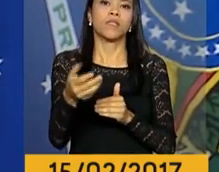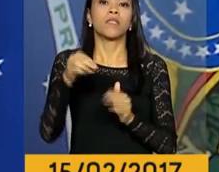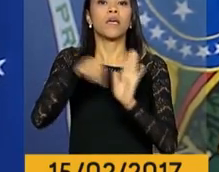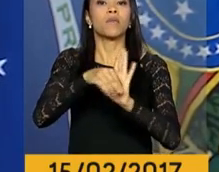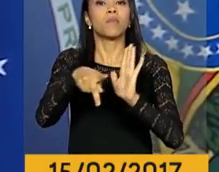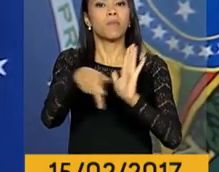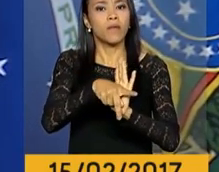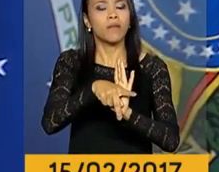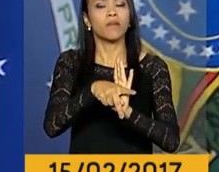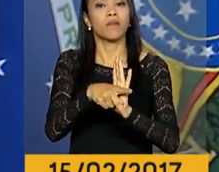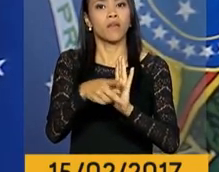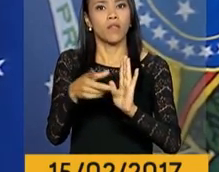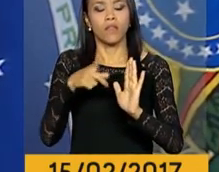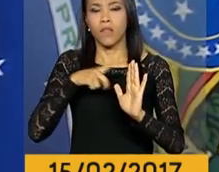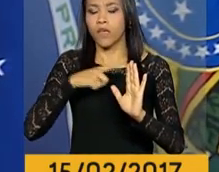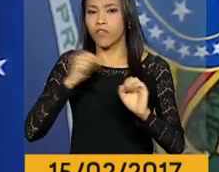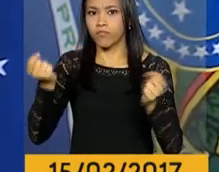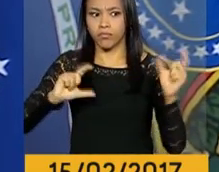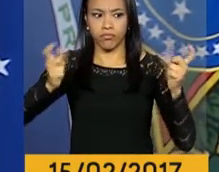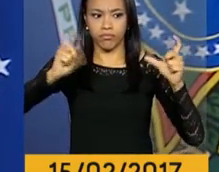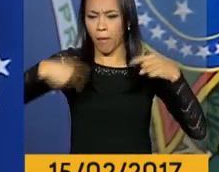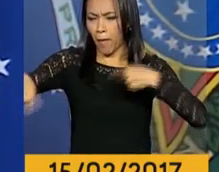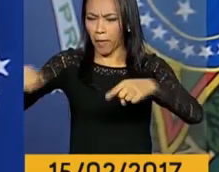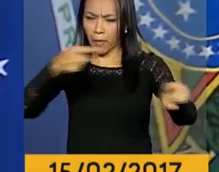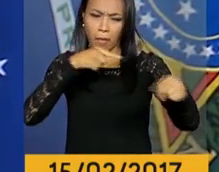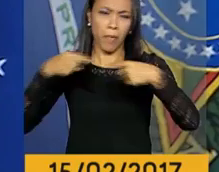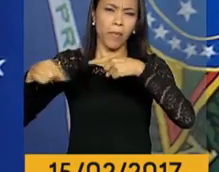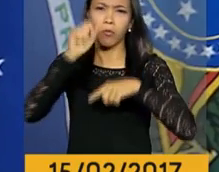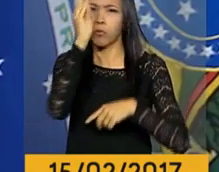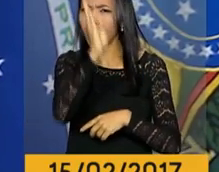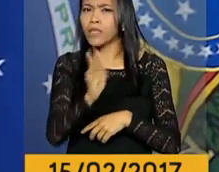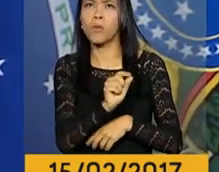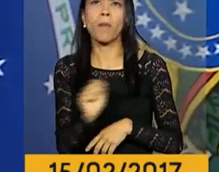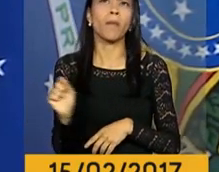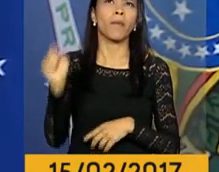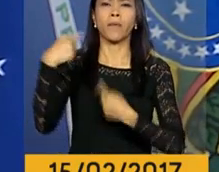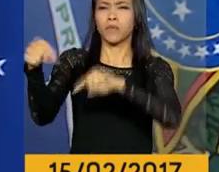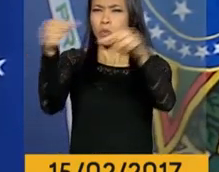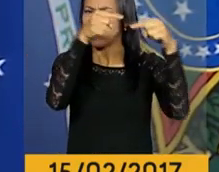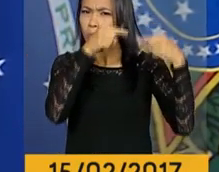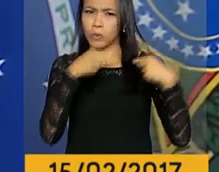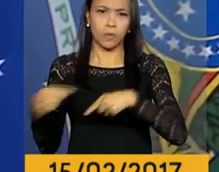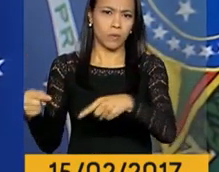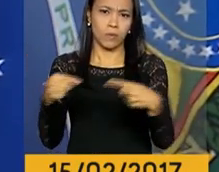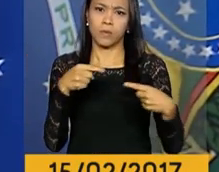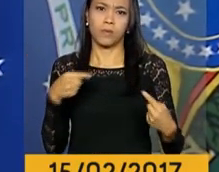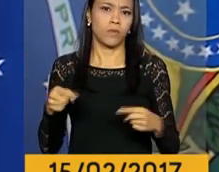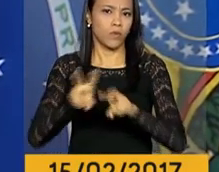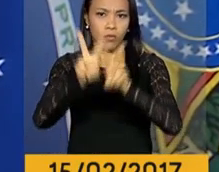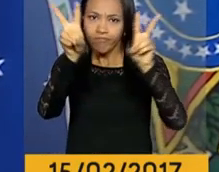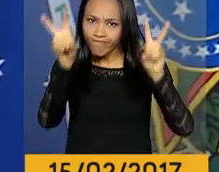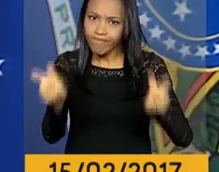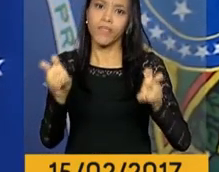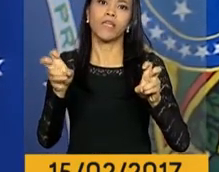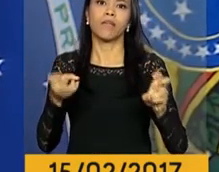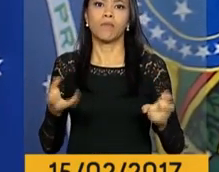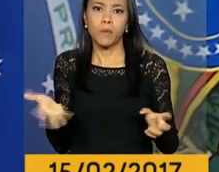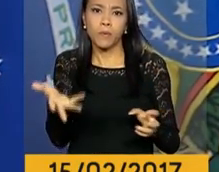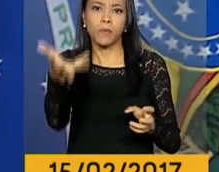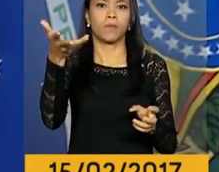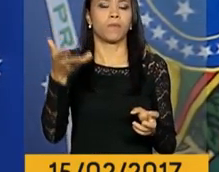provisória, senhores senadores, houve um grande debate eh nacional, ou seja, incrementou-se o debate eh agilizou-se o